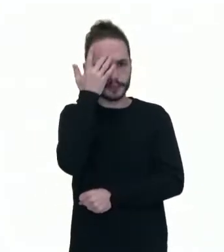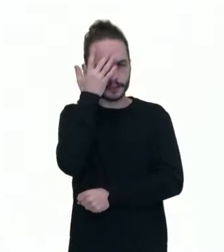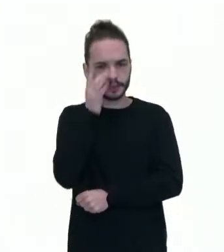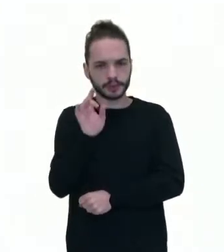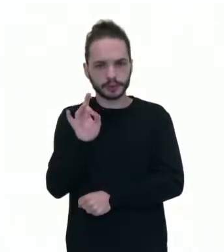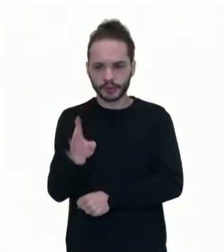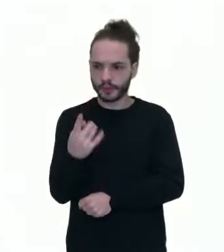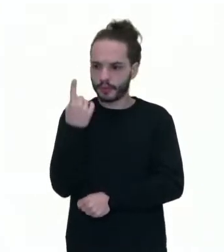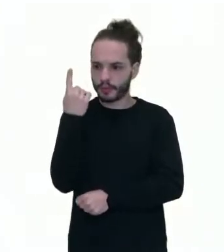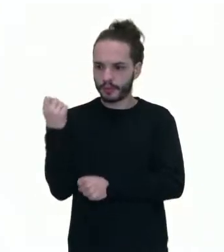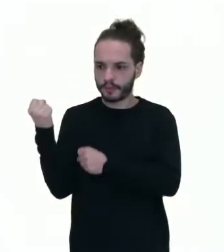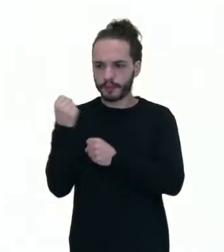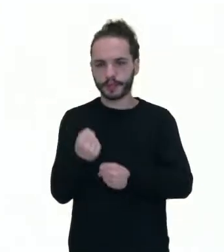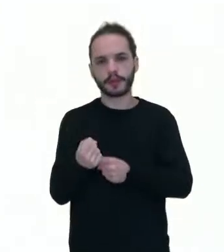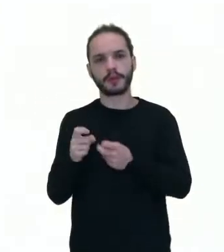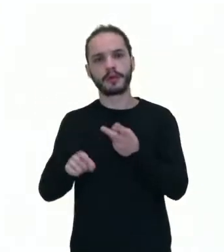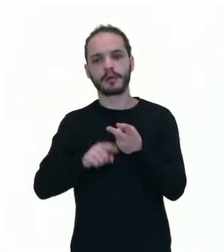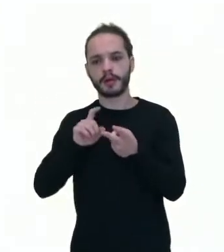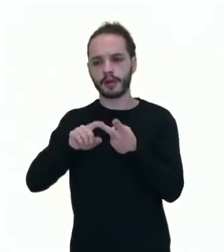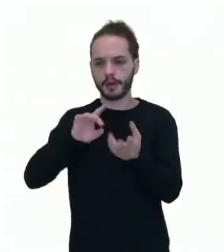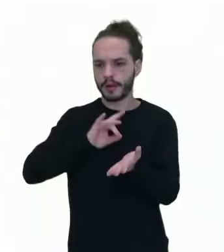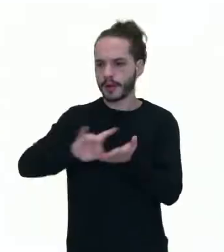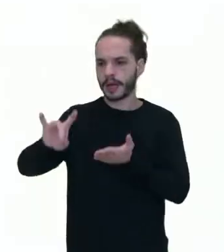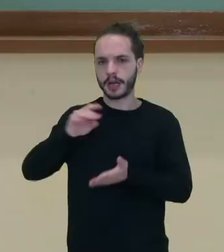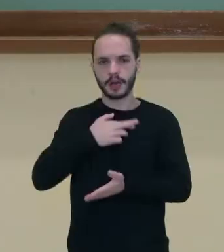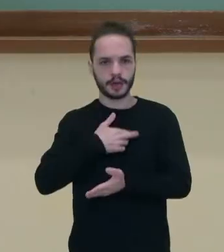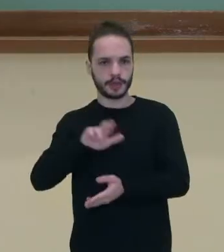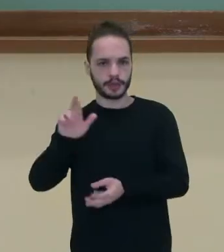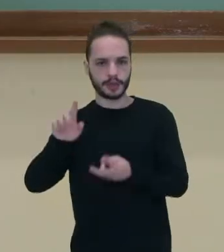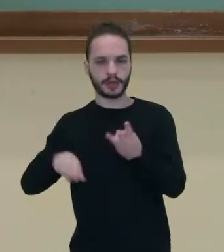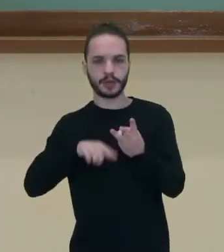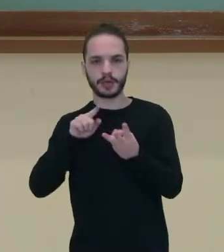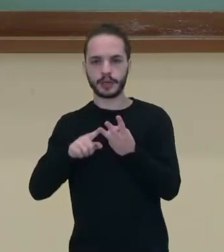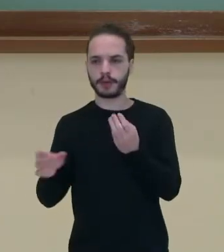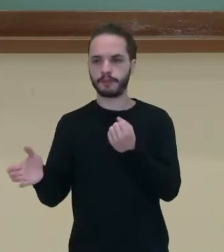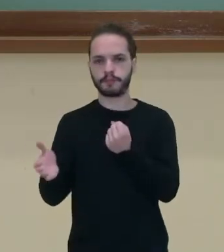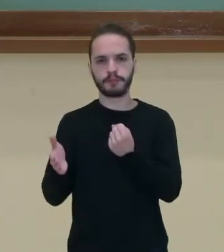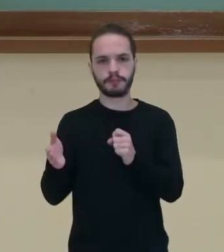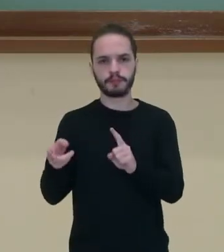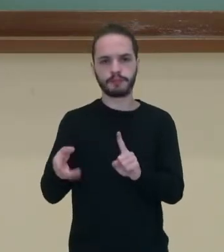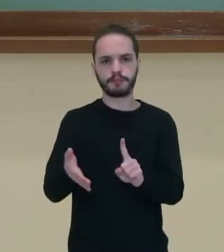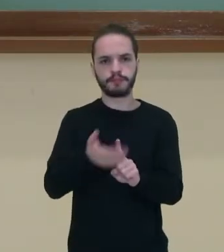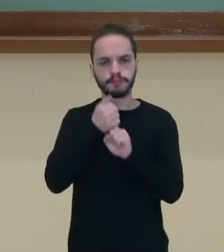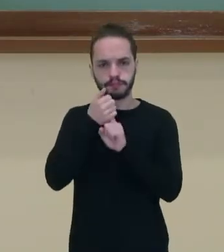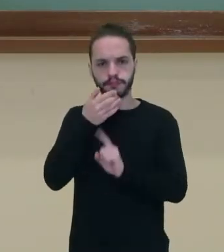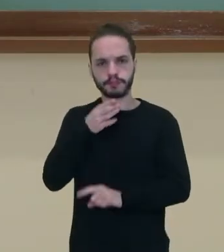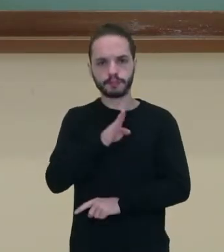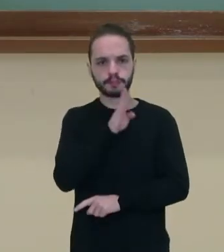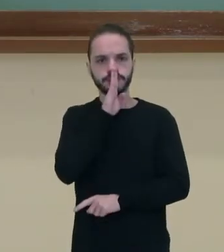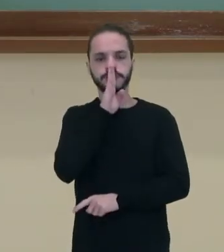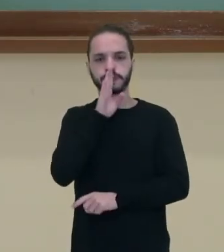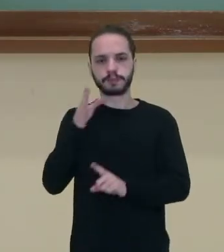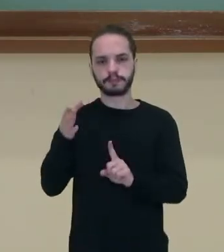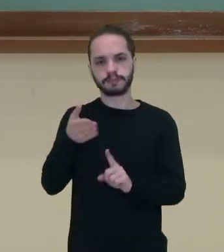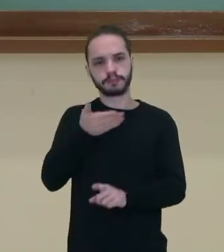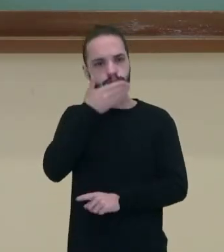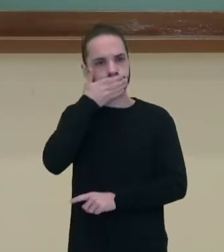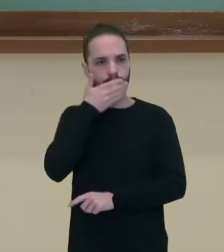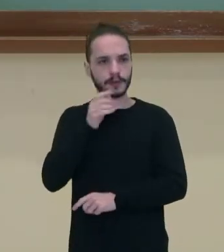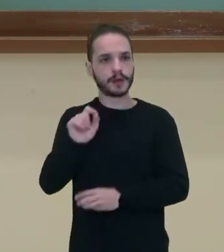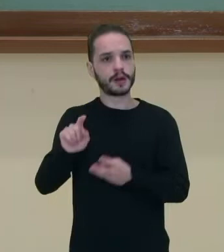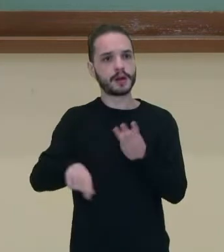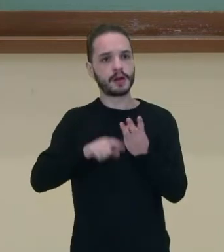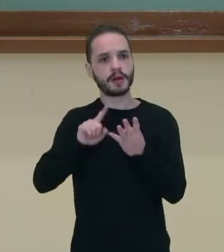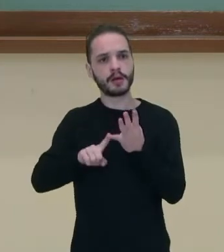certo? A intolerância religiosa, a censura e o predomínio da fé sobre a razão. Então, os iluministas eles